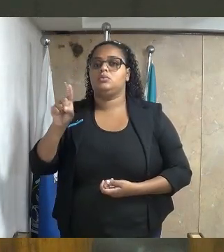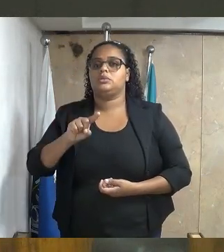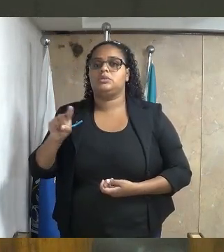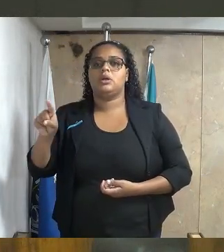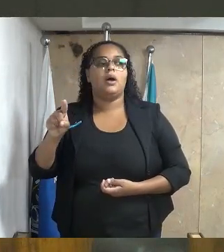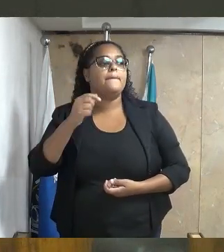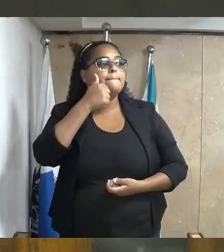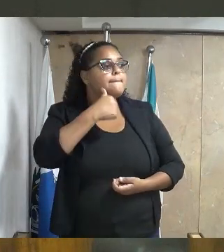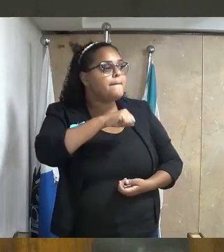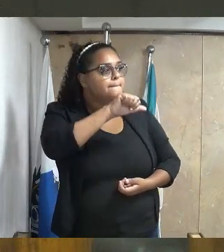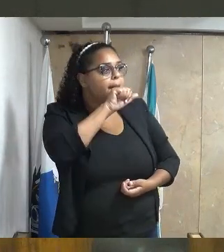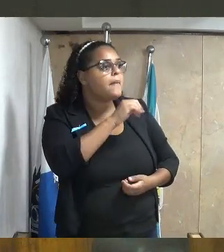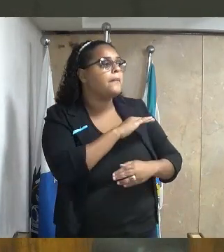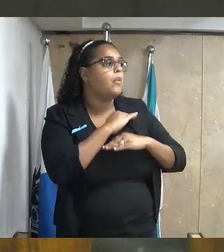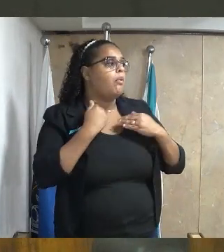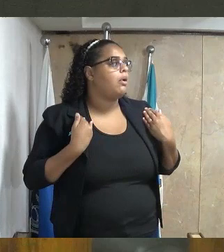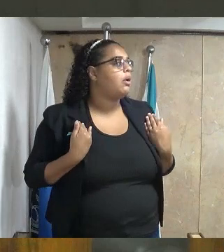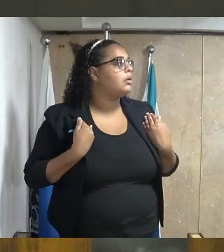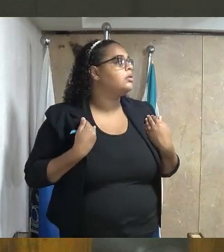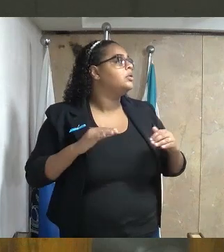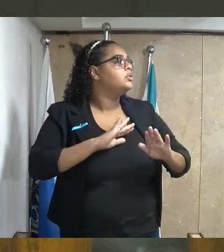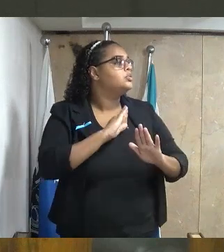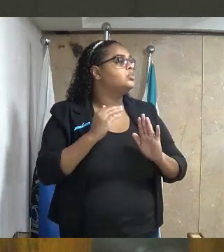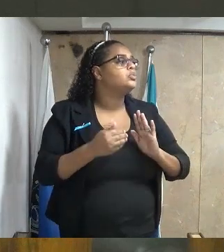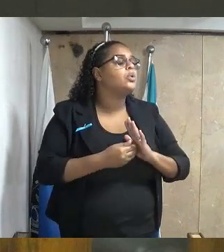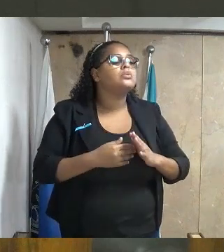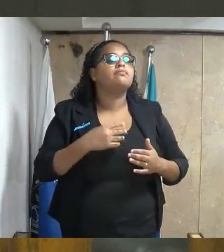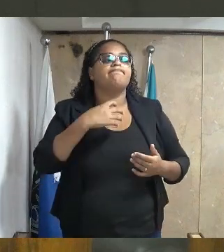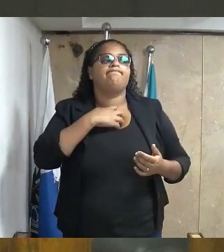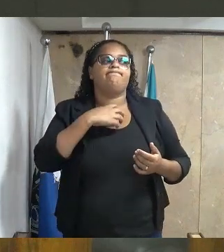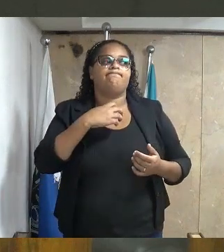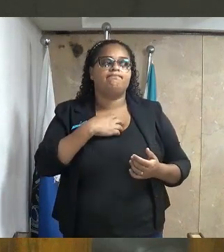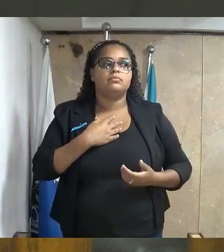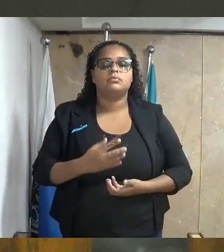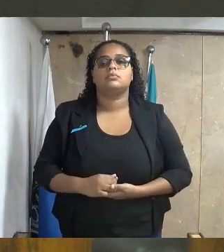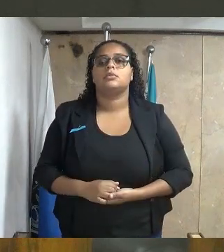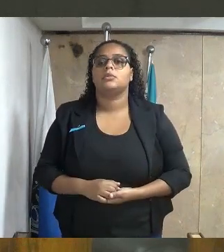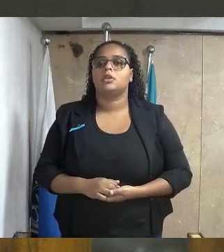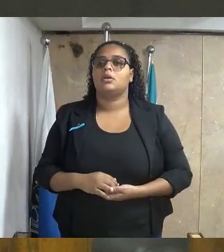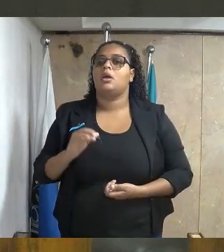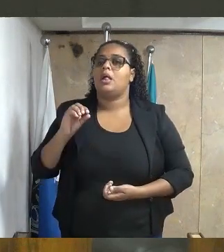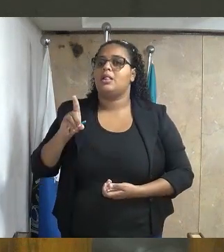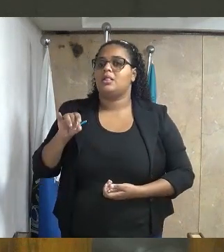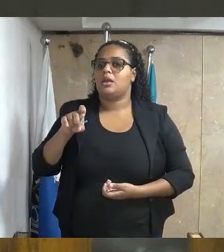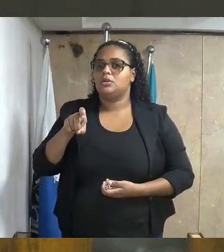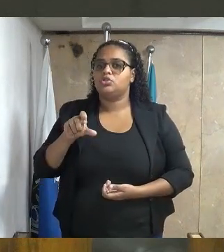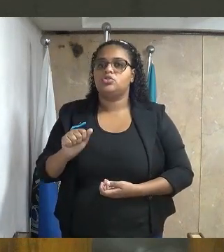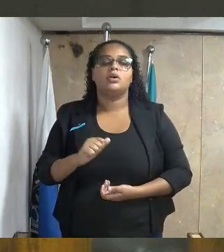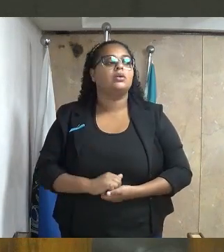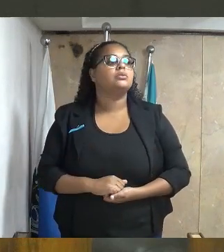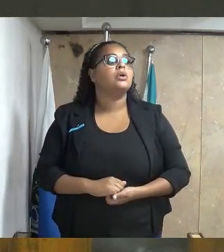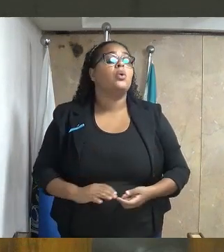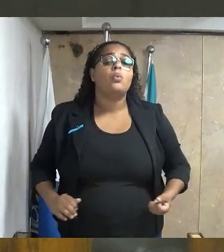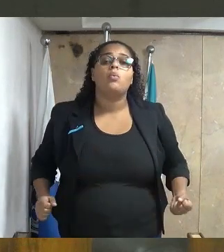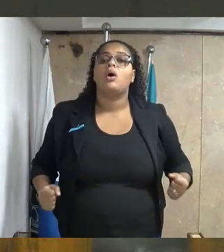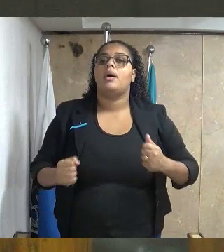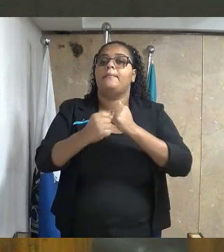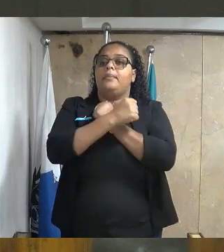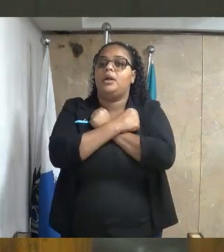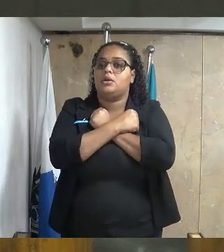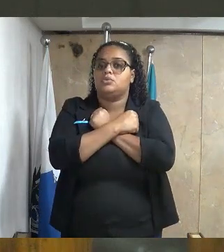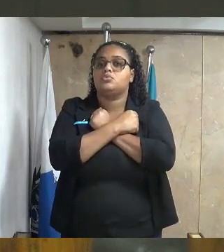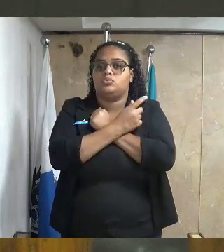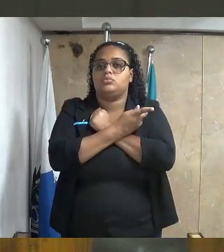mãe, dizer que nós estávamos todos sensibilizados, deixando aqui um abraço